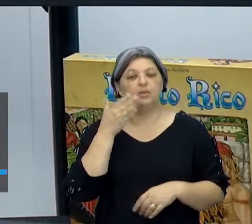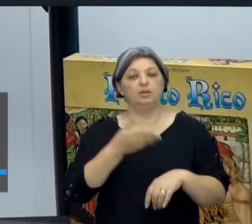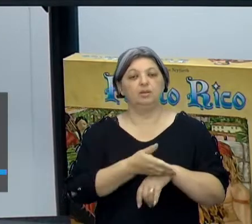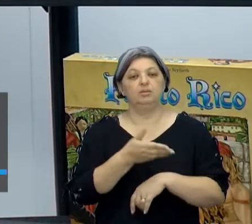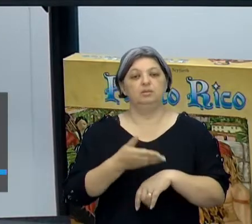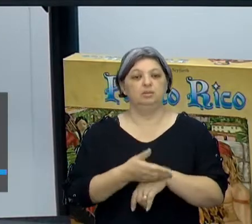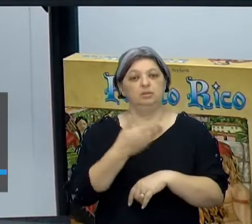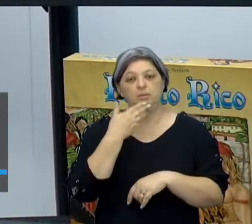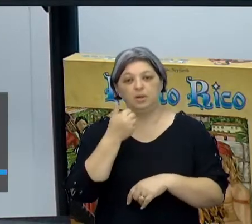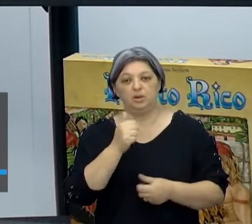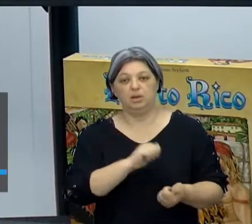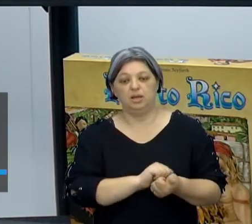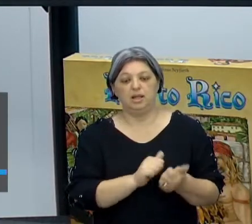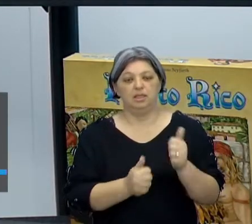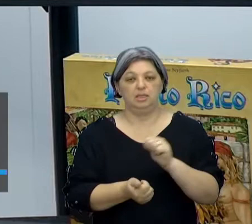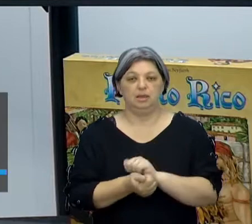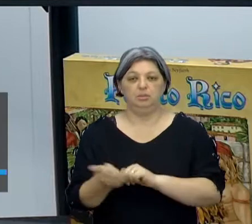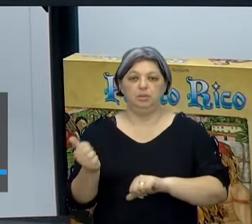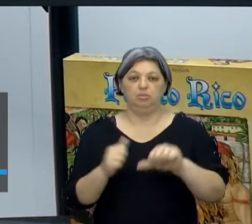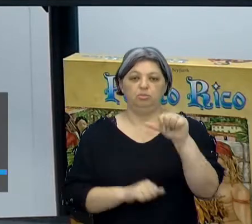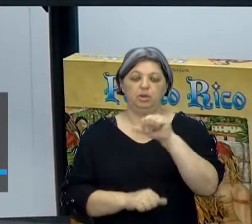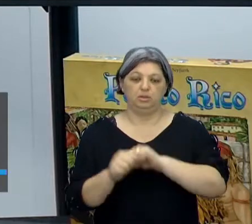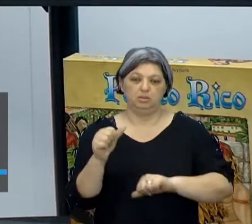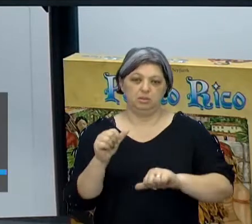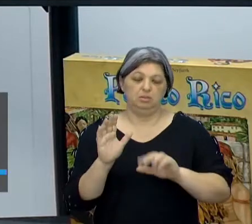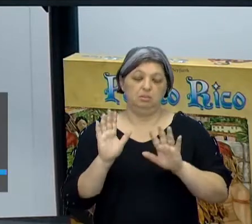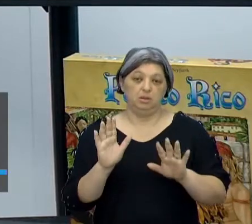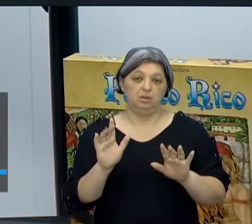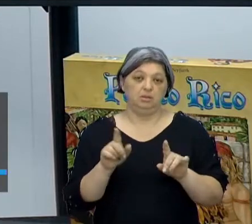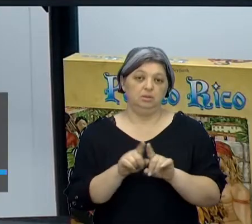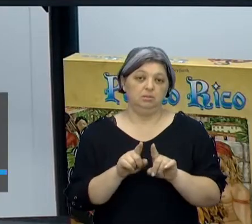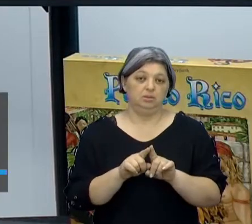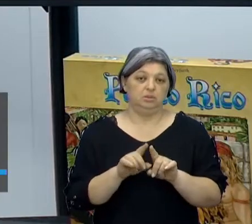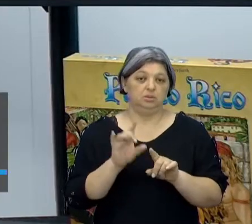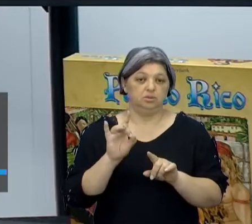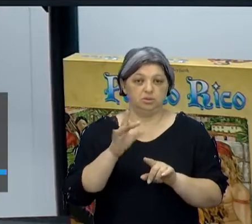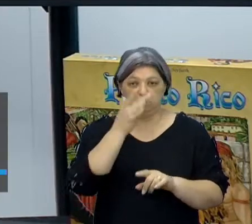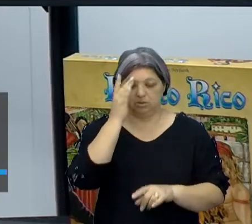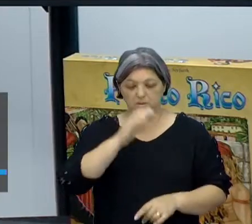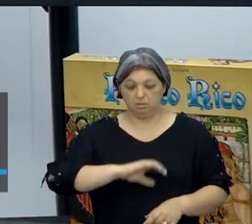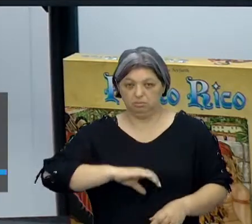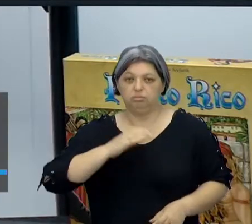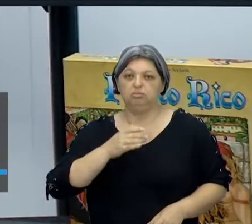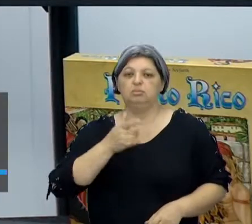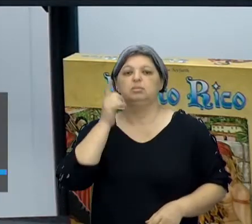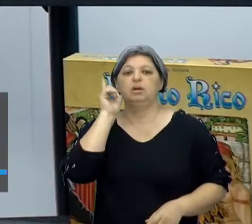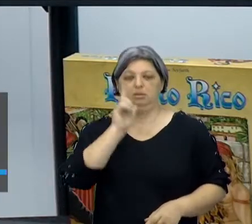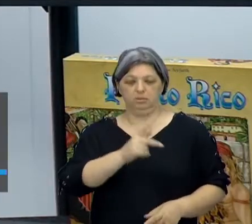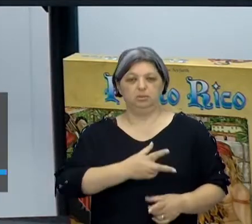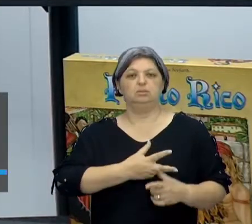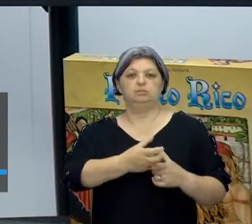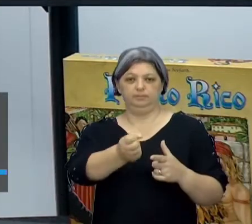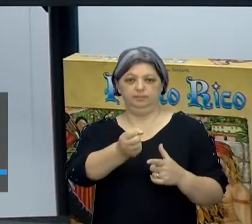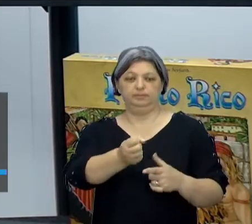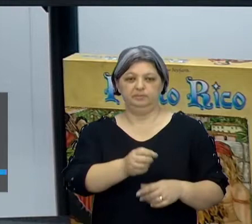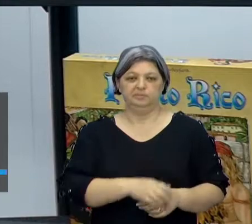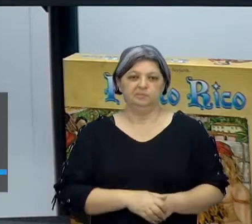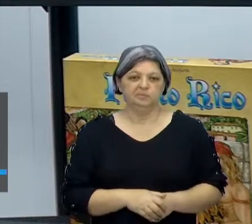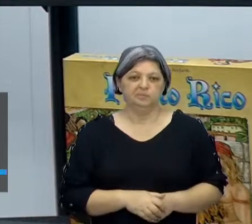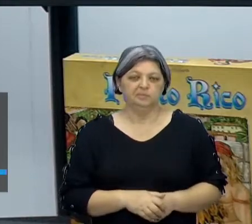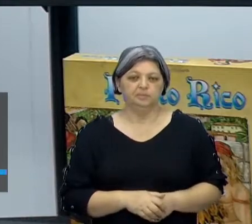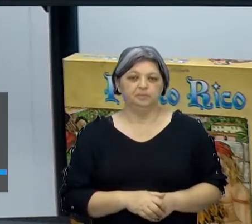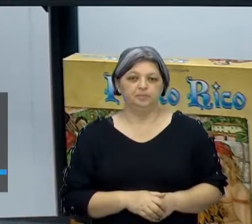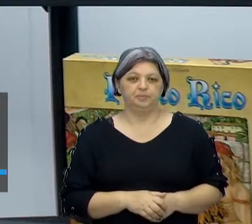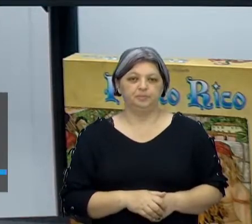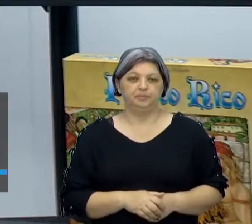que melhor se adapta a mudanças, mas apenas o mais astuto terminará com mais pontos e vencerá o jogo. E